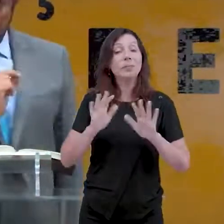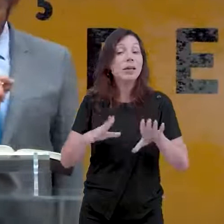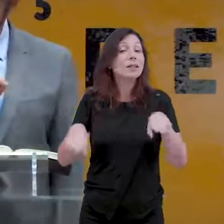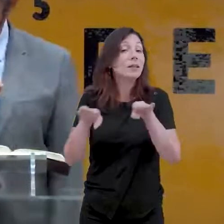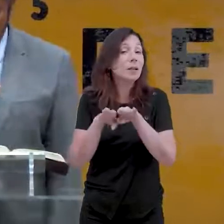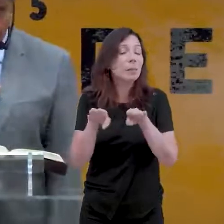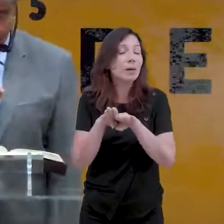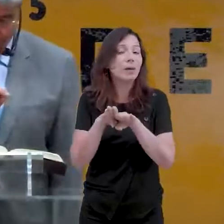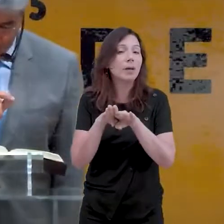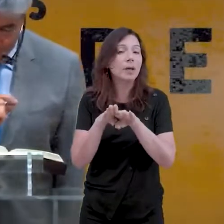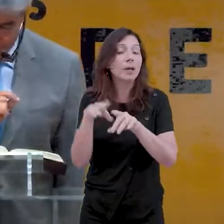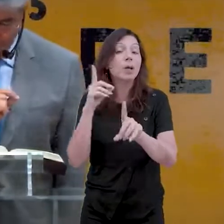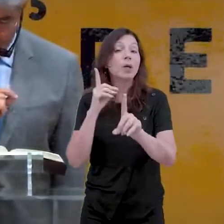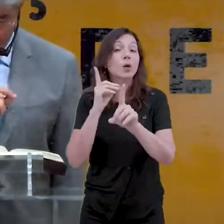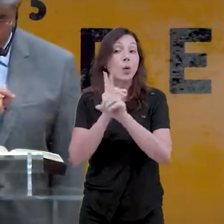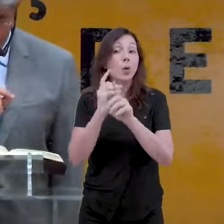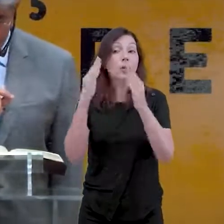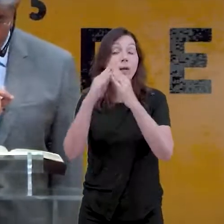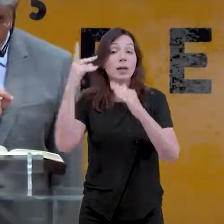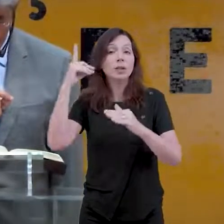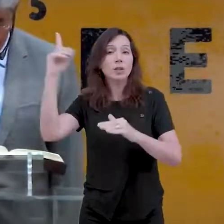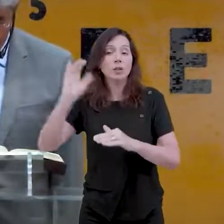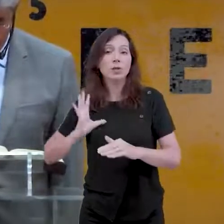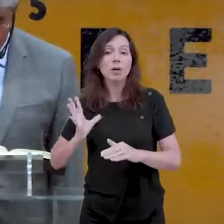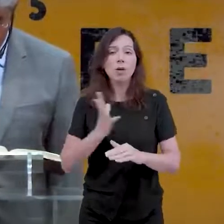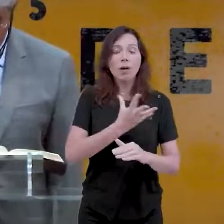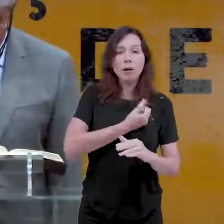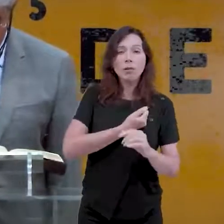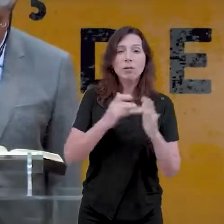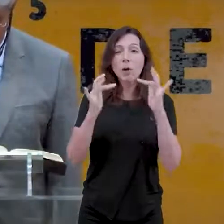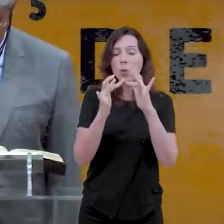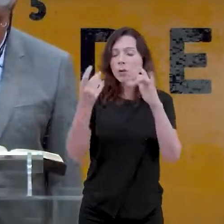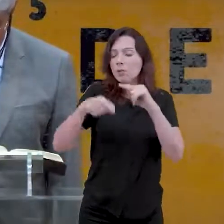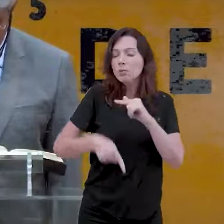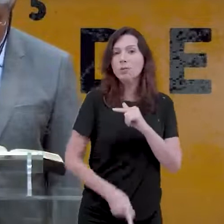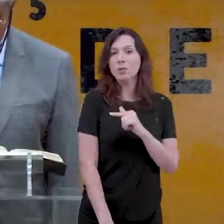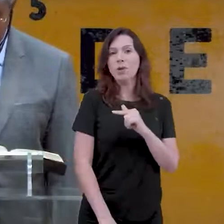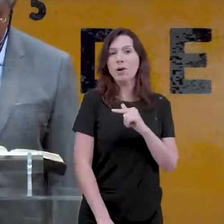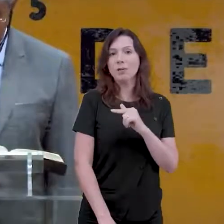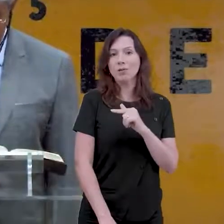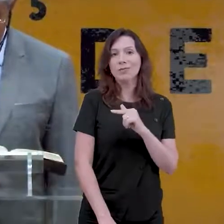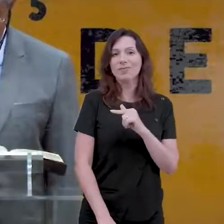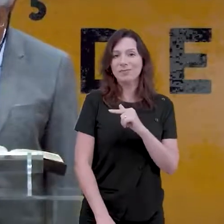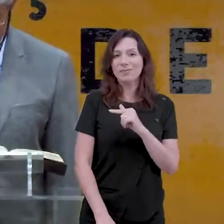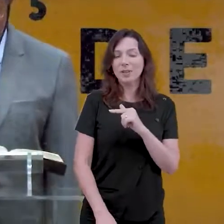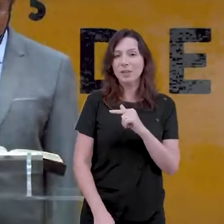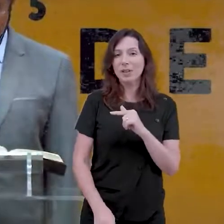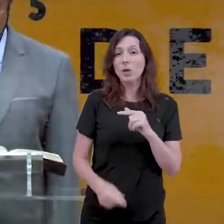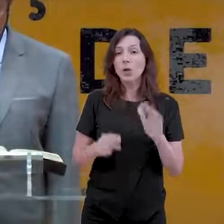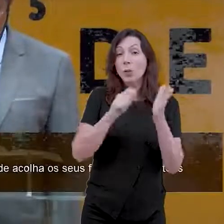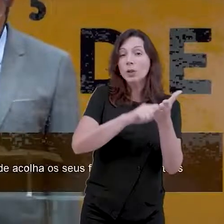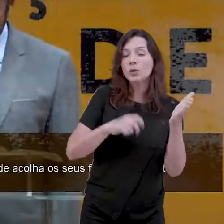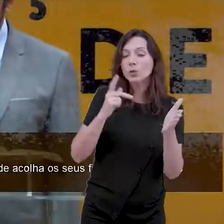redenção e intimidade. Olha a parte B do versículo 3. Eu, os teus altares, Senhor